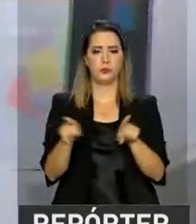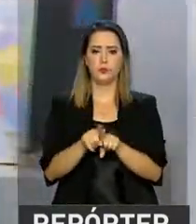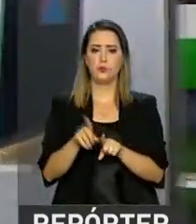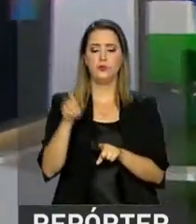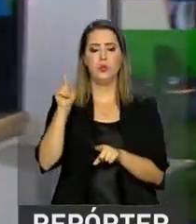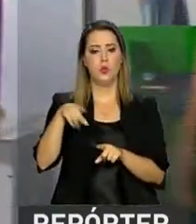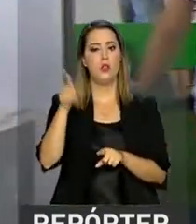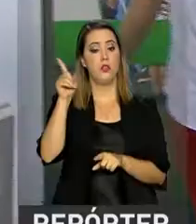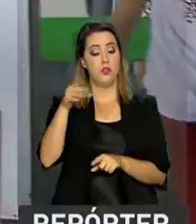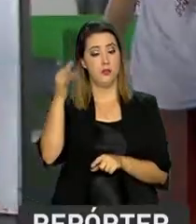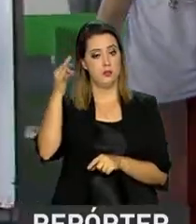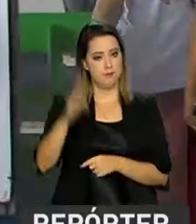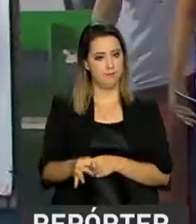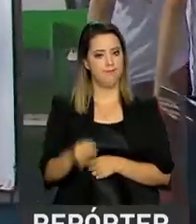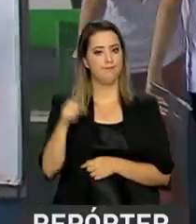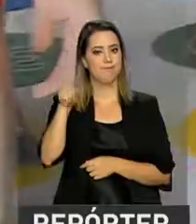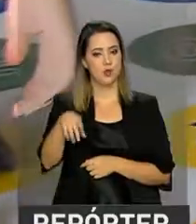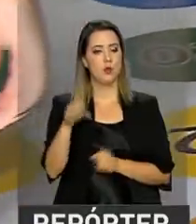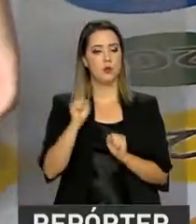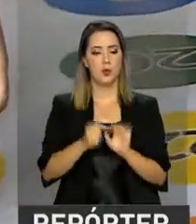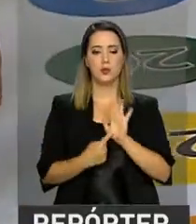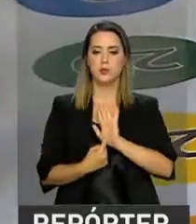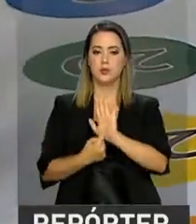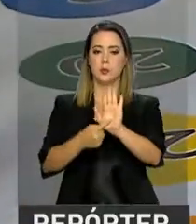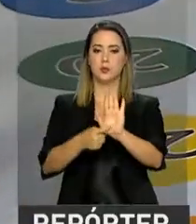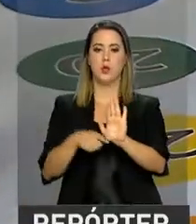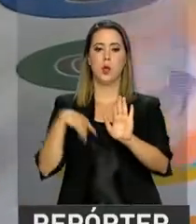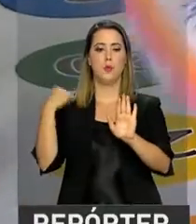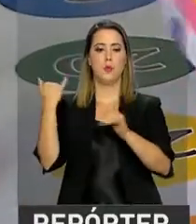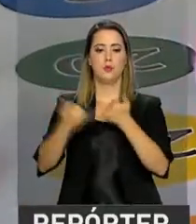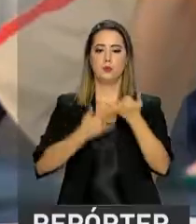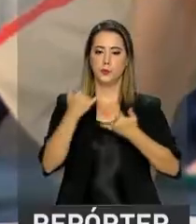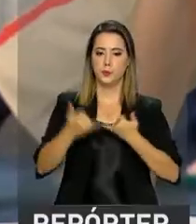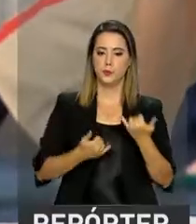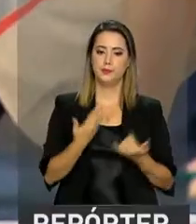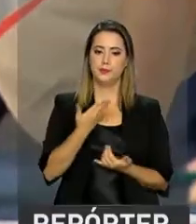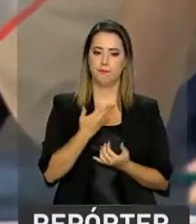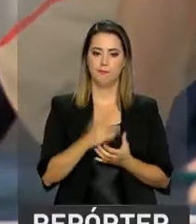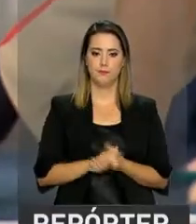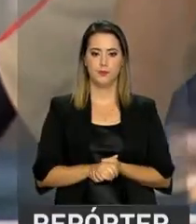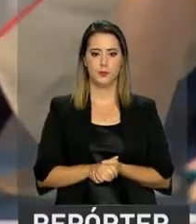muito séria mas que também pode ser apresentada de forma divertida